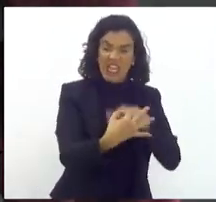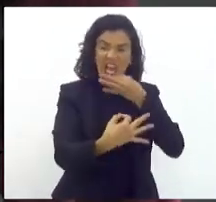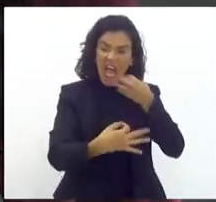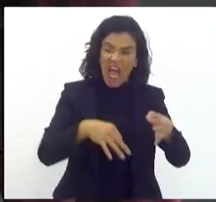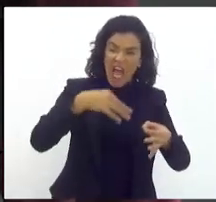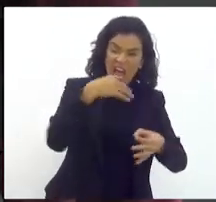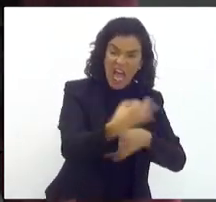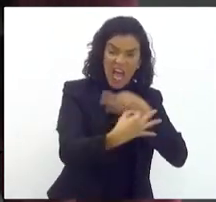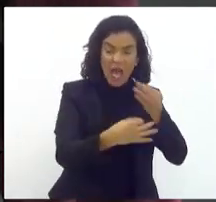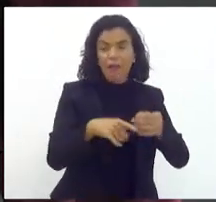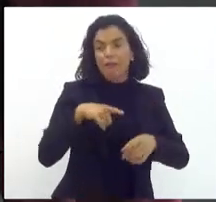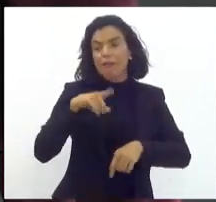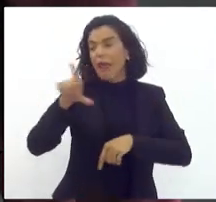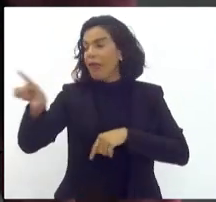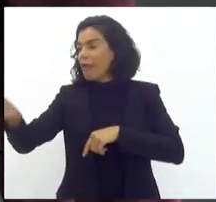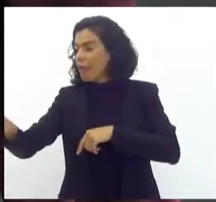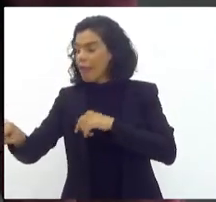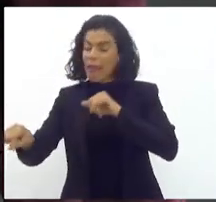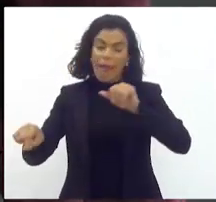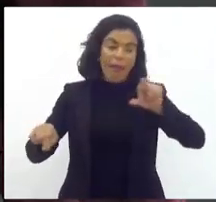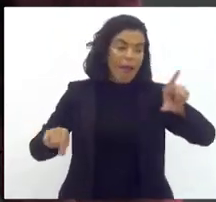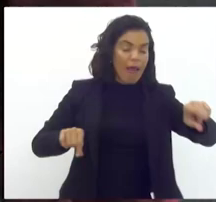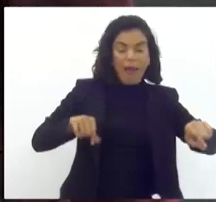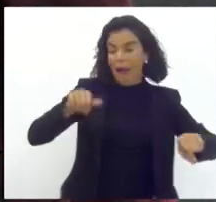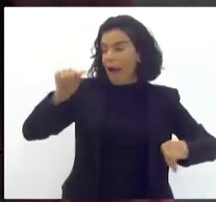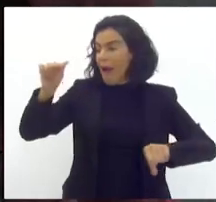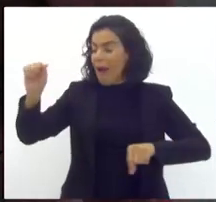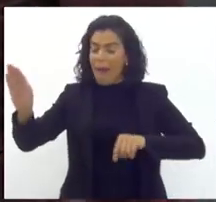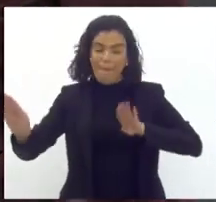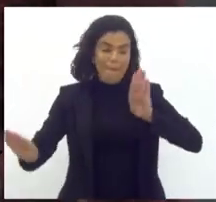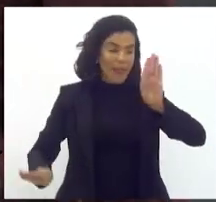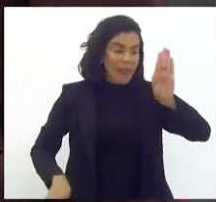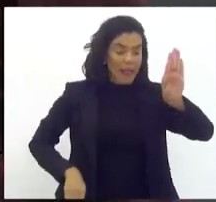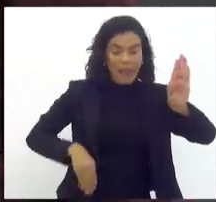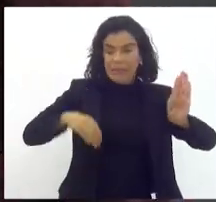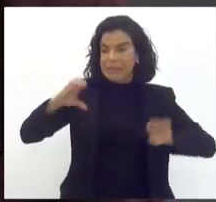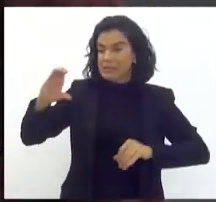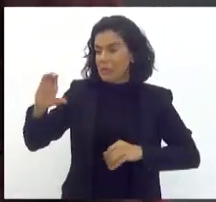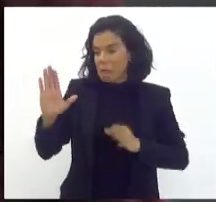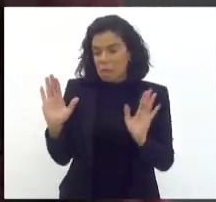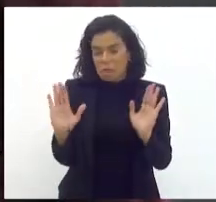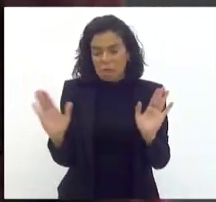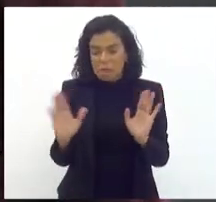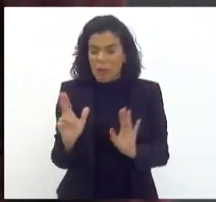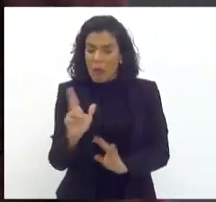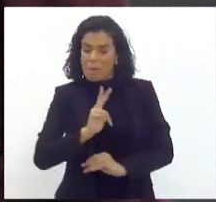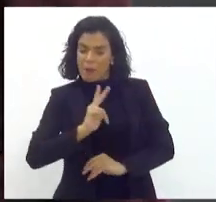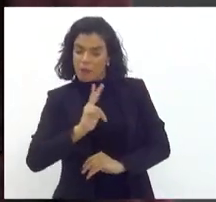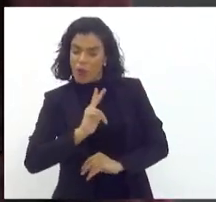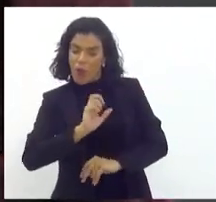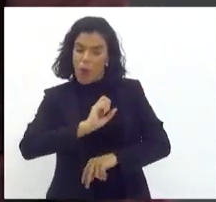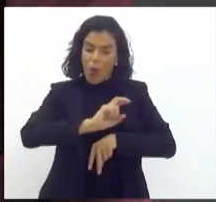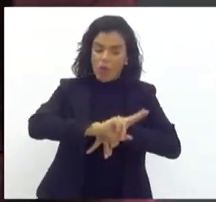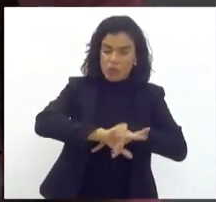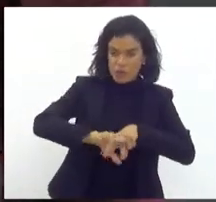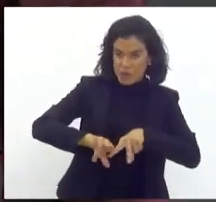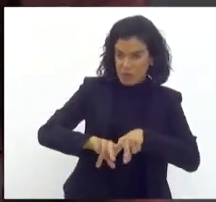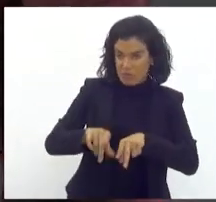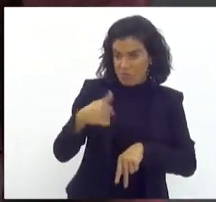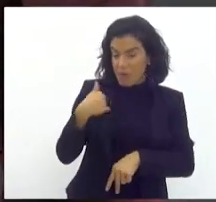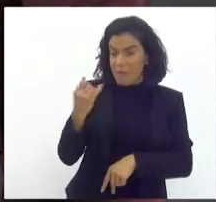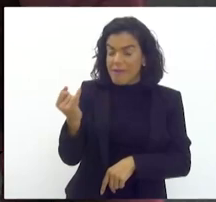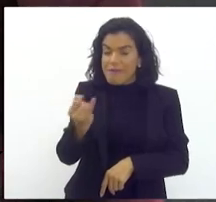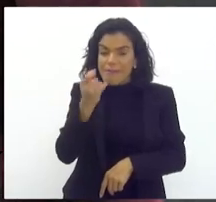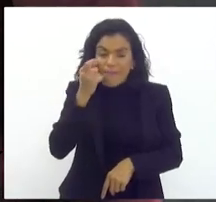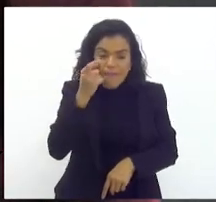tem preferências por A B ou C de caráter pessoa de caráter sexual a mim